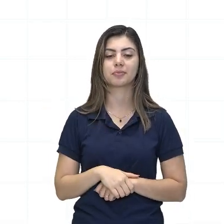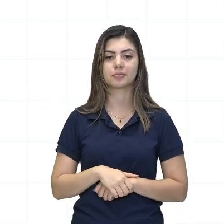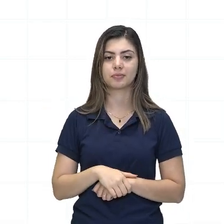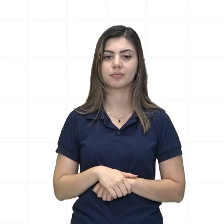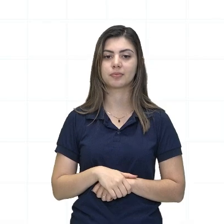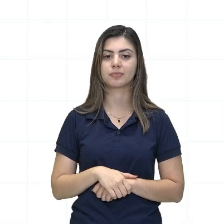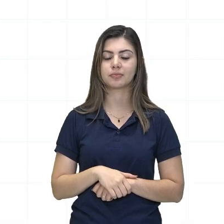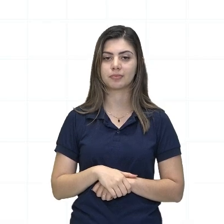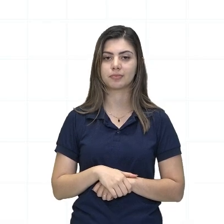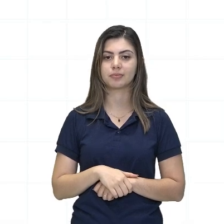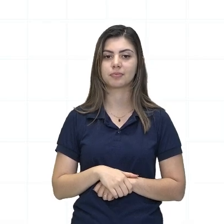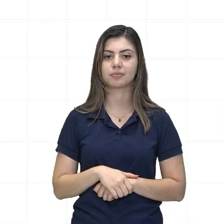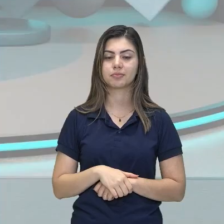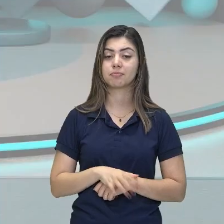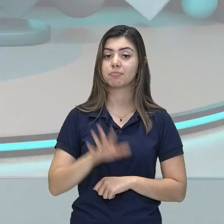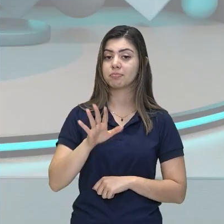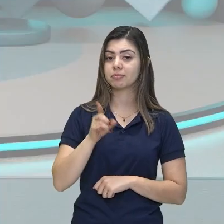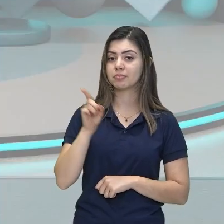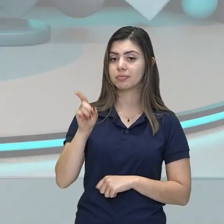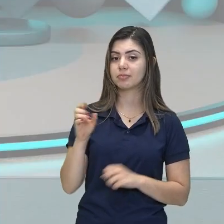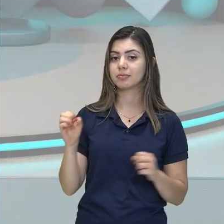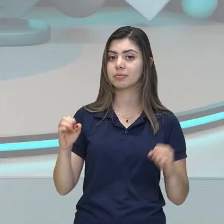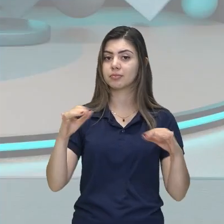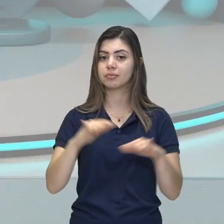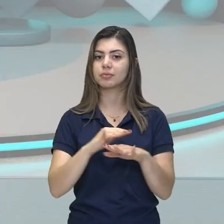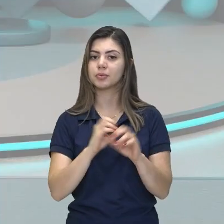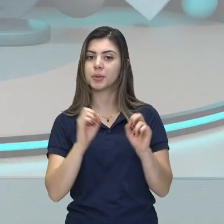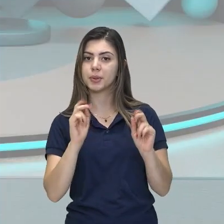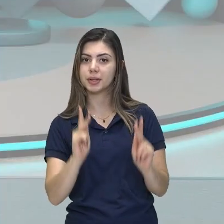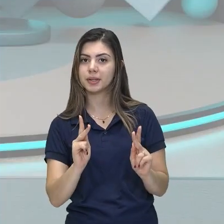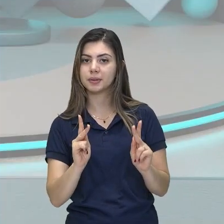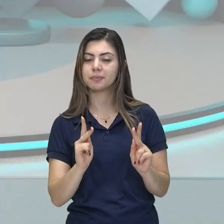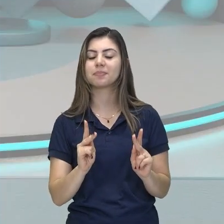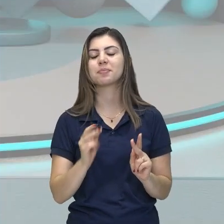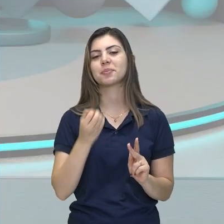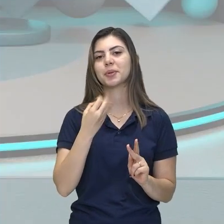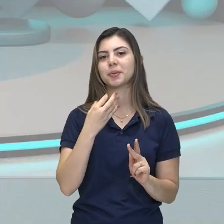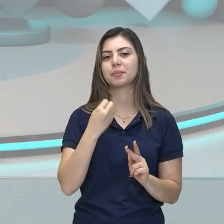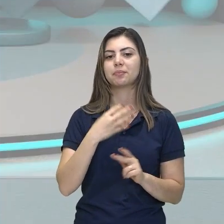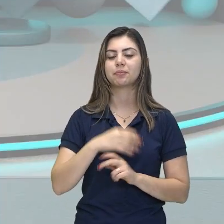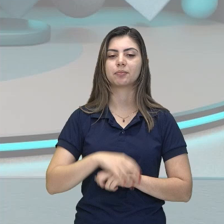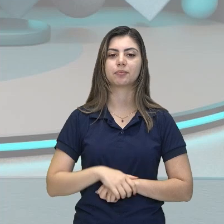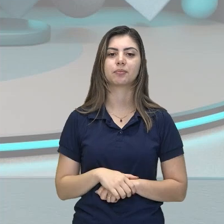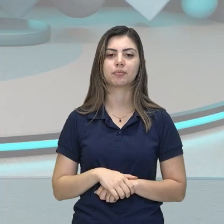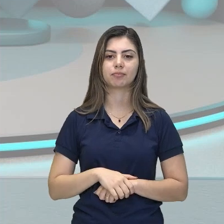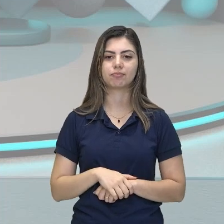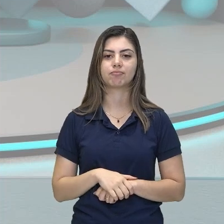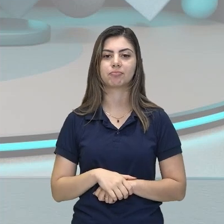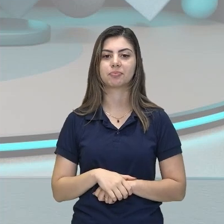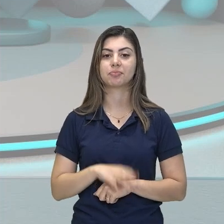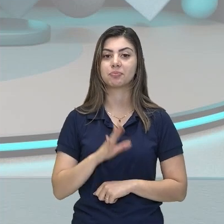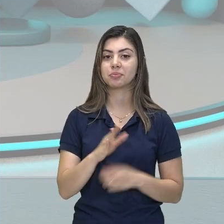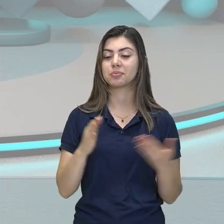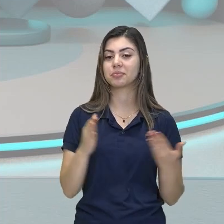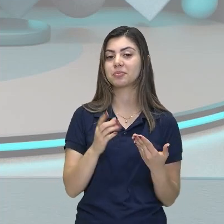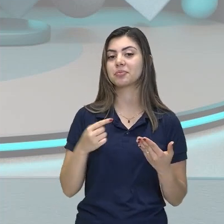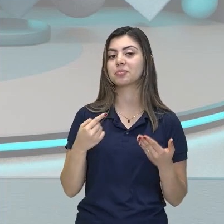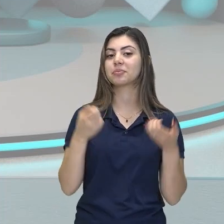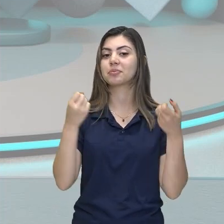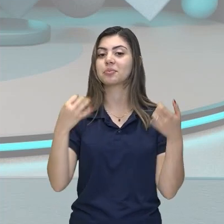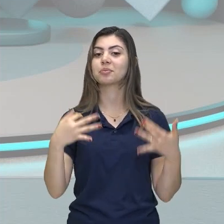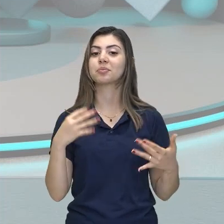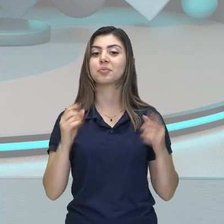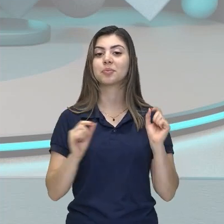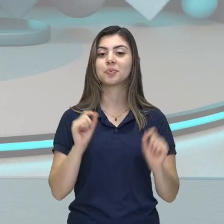é no mar, tá? Ok? Anotaram aí? Beleza, né? Então, vamos embora agora falar agora um pouquinho aí